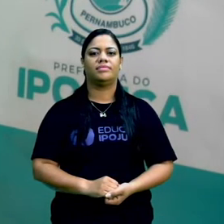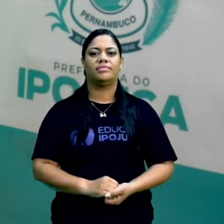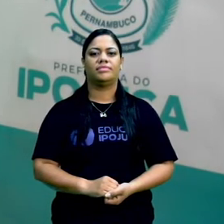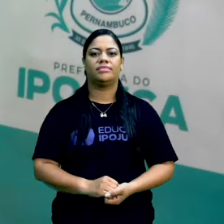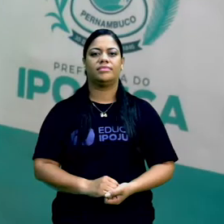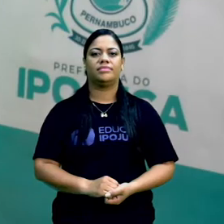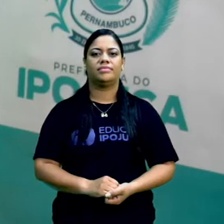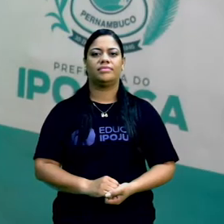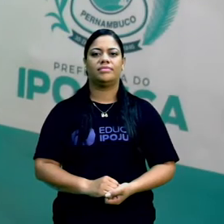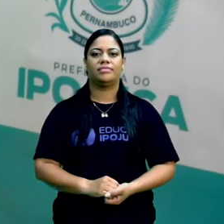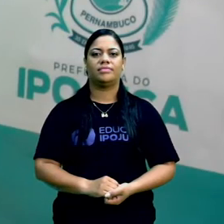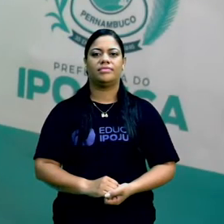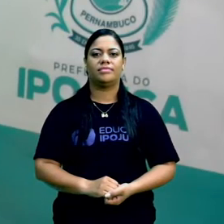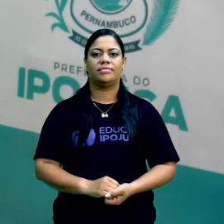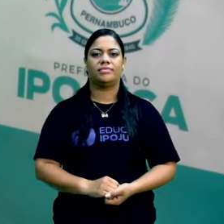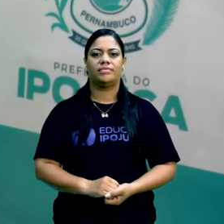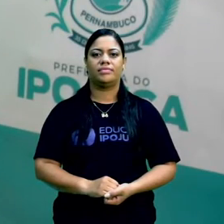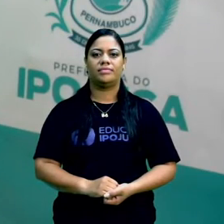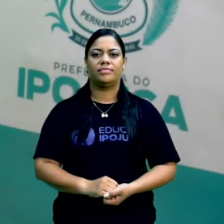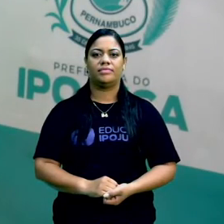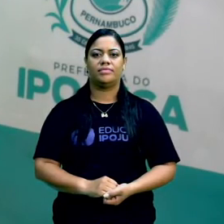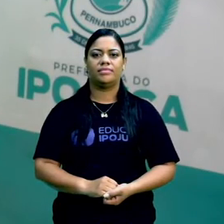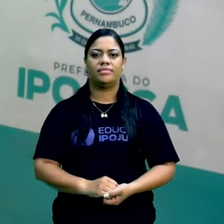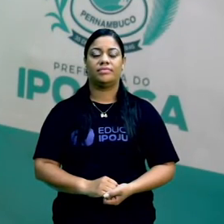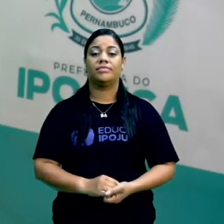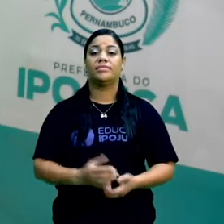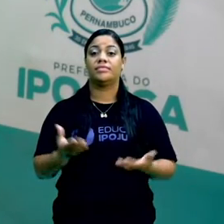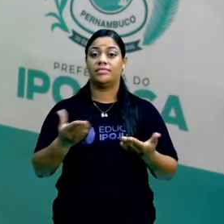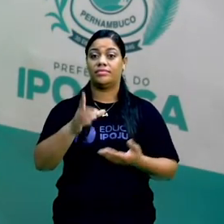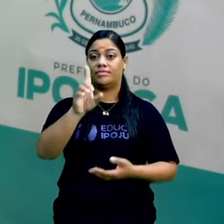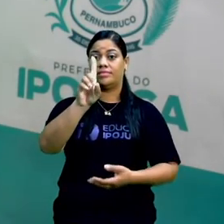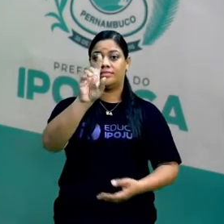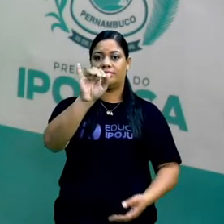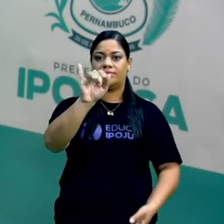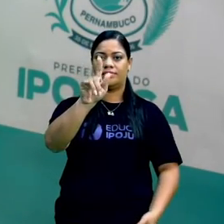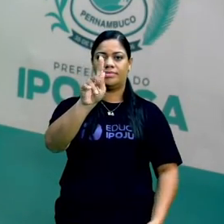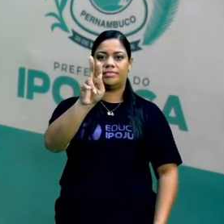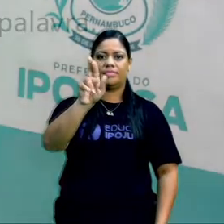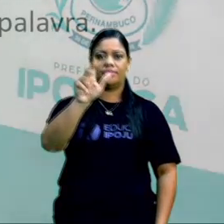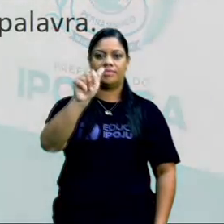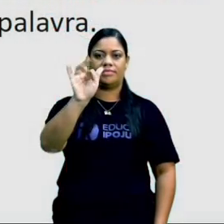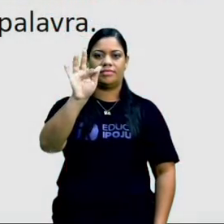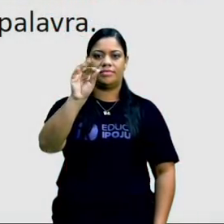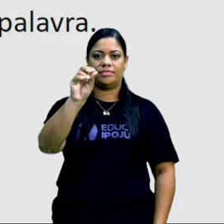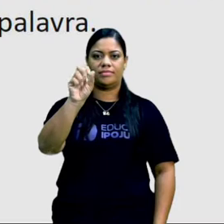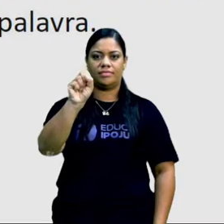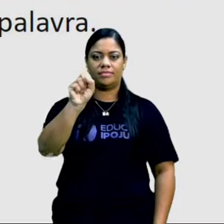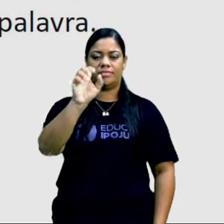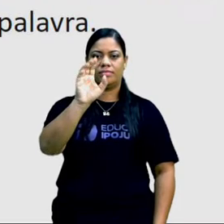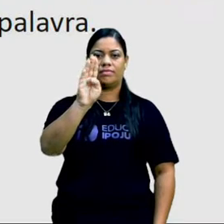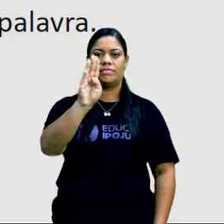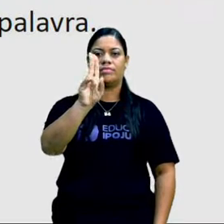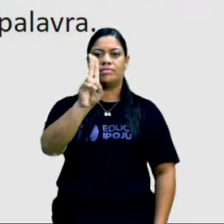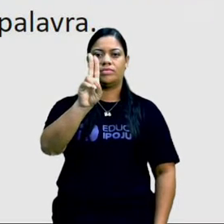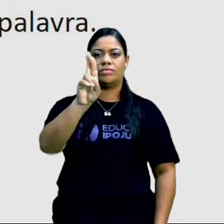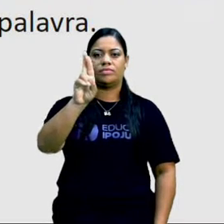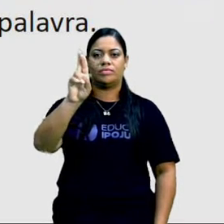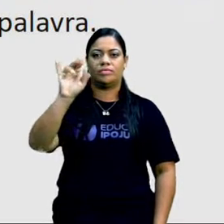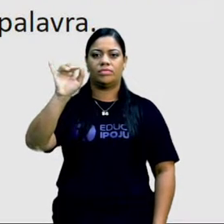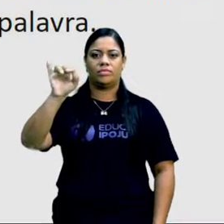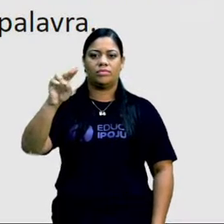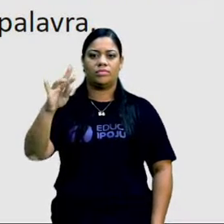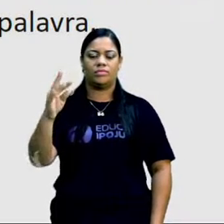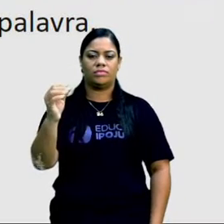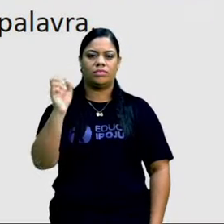Aprendendo, vamos agora entrar naquele dígrafos, tá certo? Burrinho,